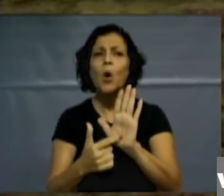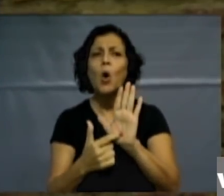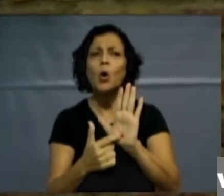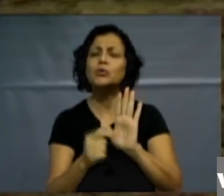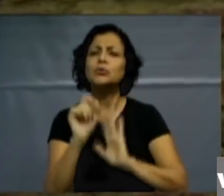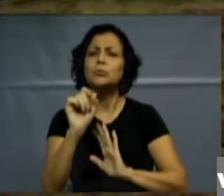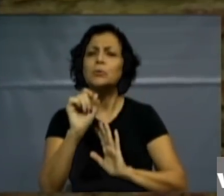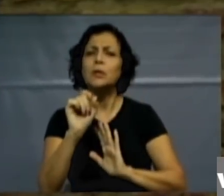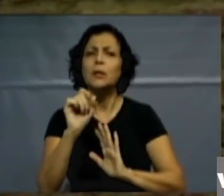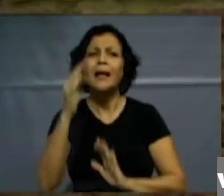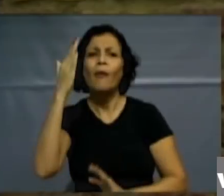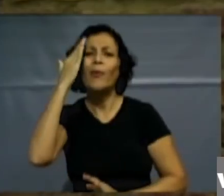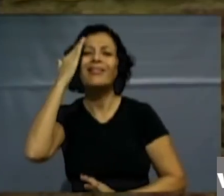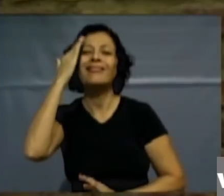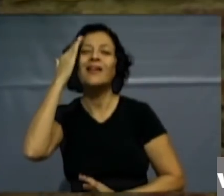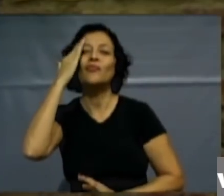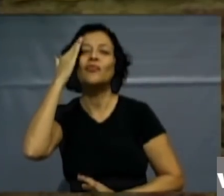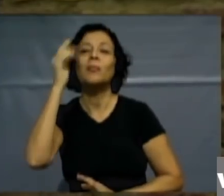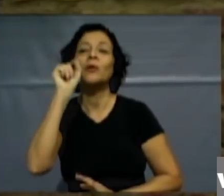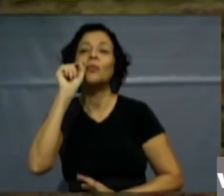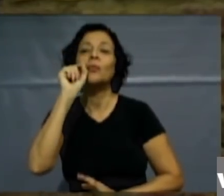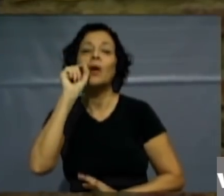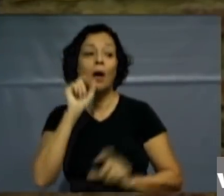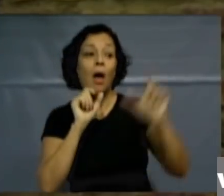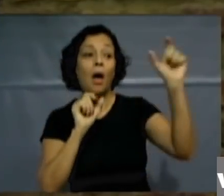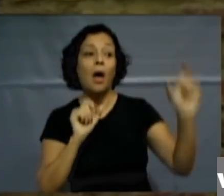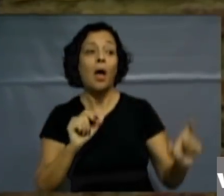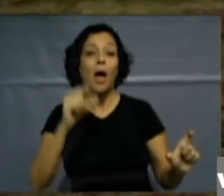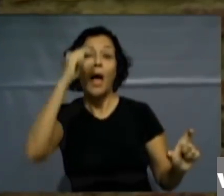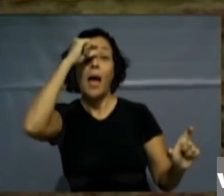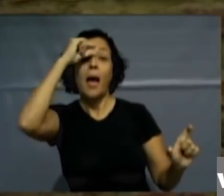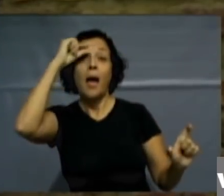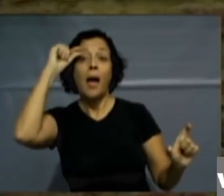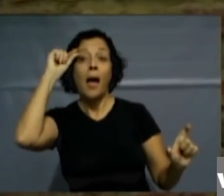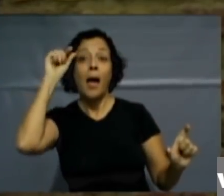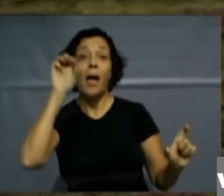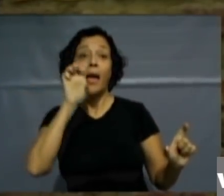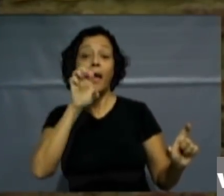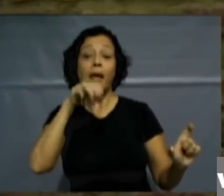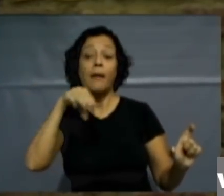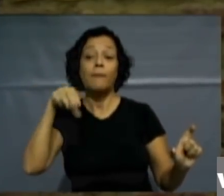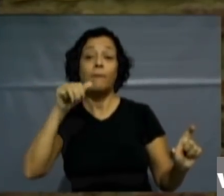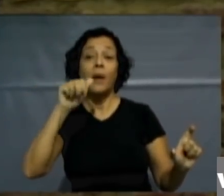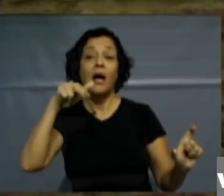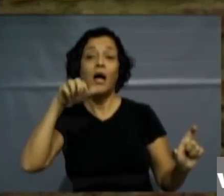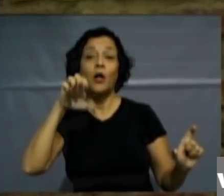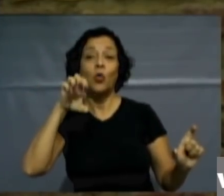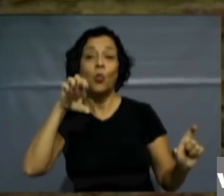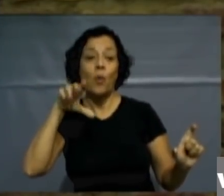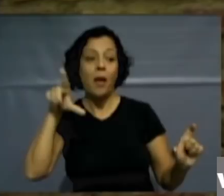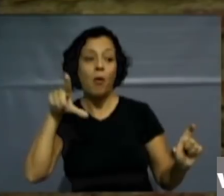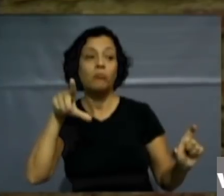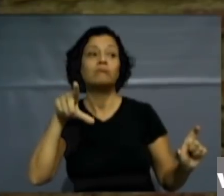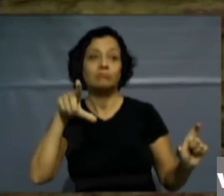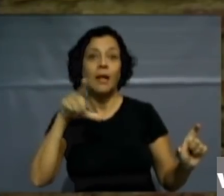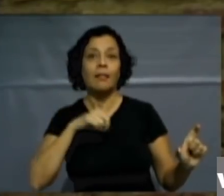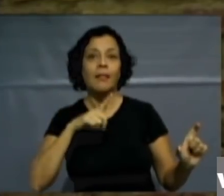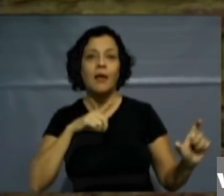a interpretação de Emmanuel. Emmanuel tem uma ligação muito íntima com Paulo, que a gente vai ver um pouquinho mais para frente.